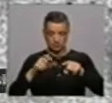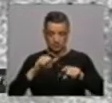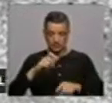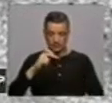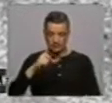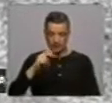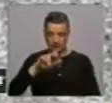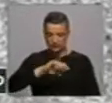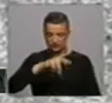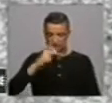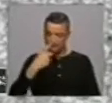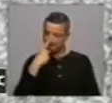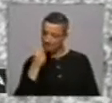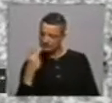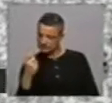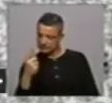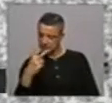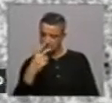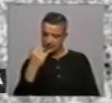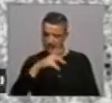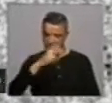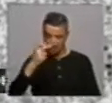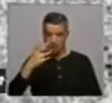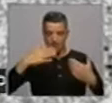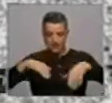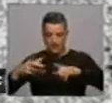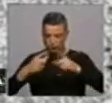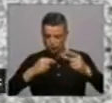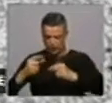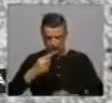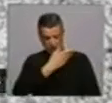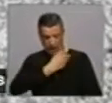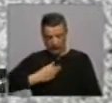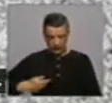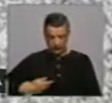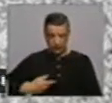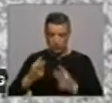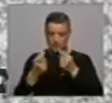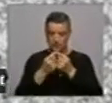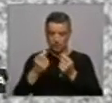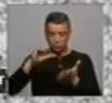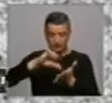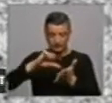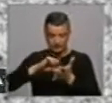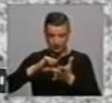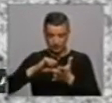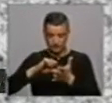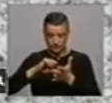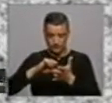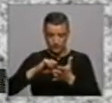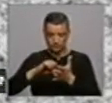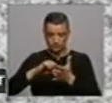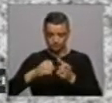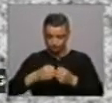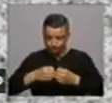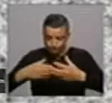muito parecidas com a Via Láctea. Nós sabemos que as estrelas mais antigas estão perto do centro da nossa galáxia, sabemos que as maternidades